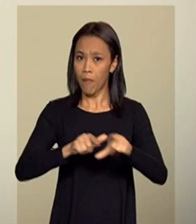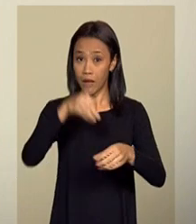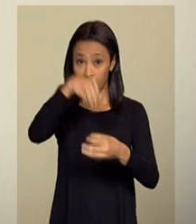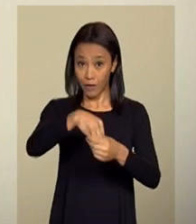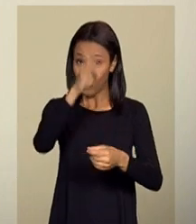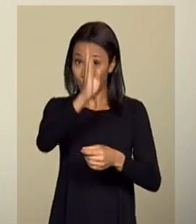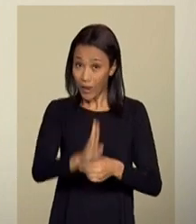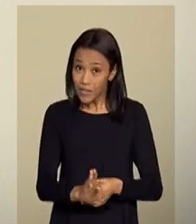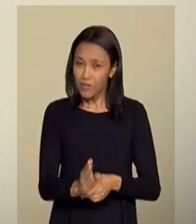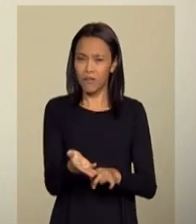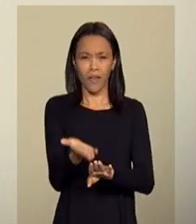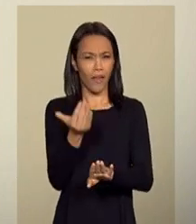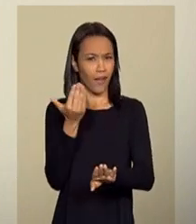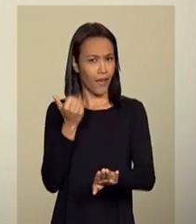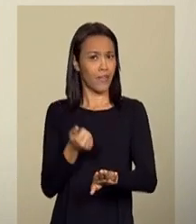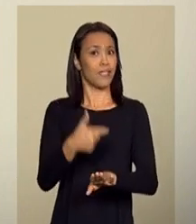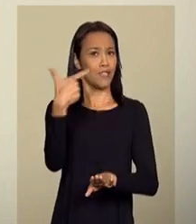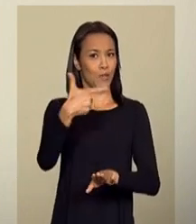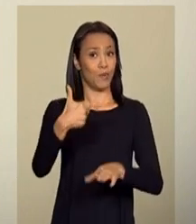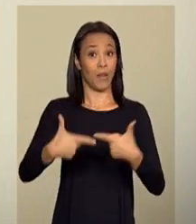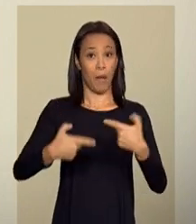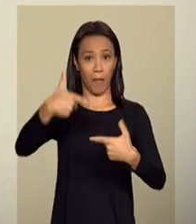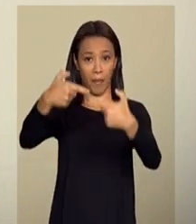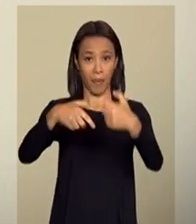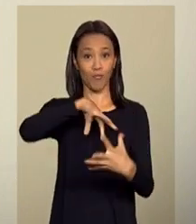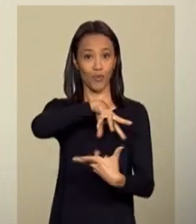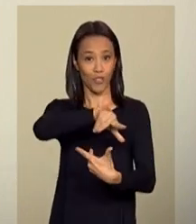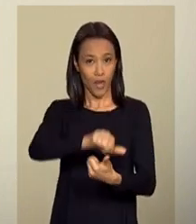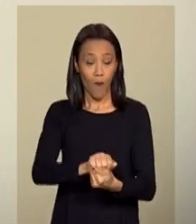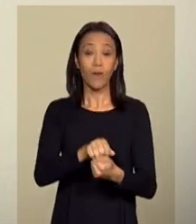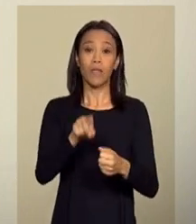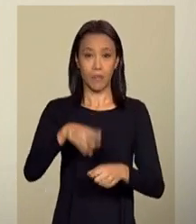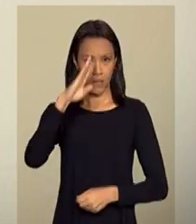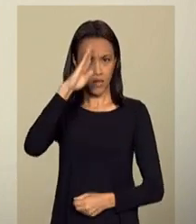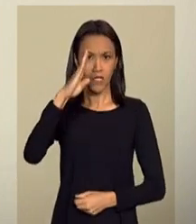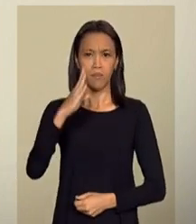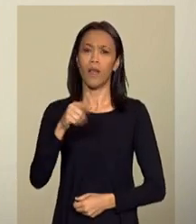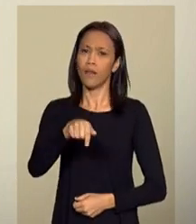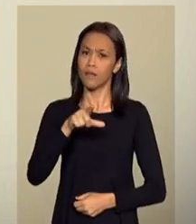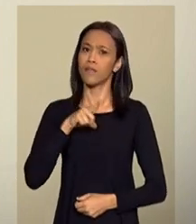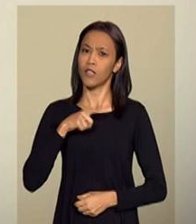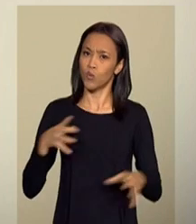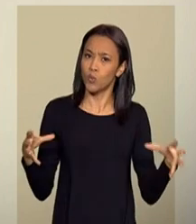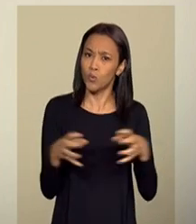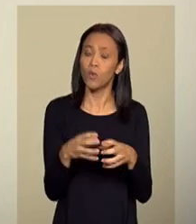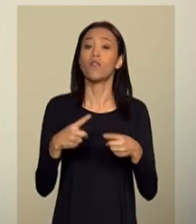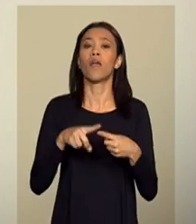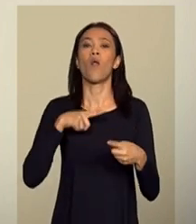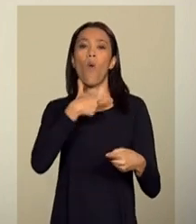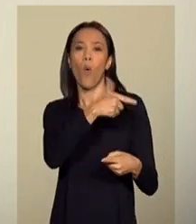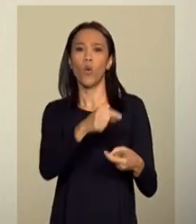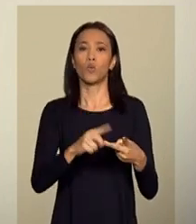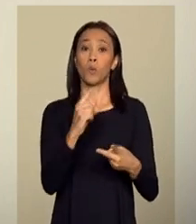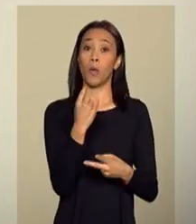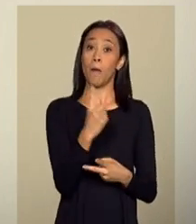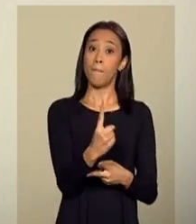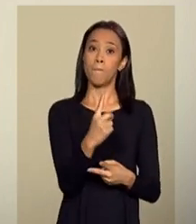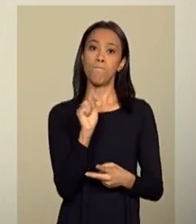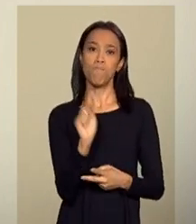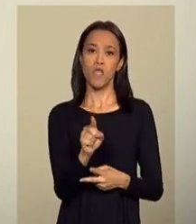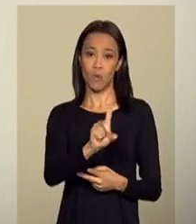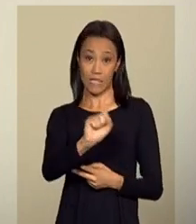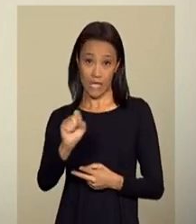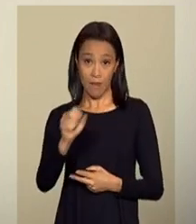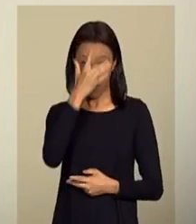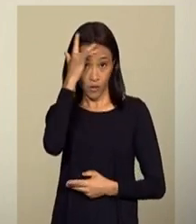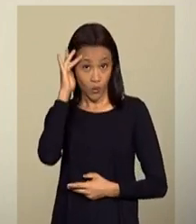Brasil desde a Segunda Guerra Mundial além dos militares das Forças Armadas outras 10000 pessoas